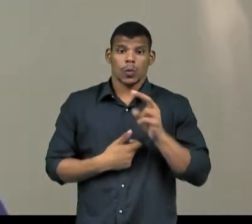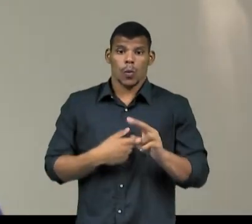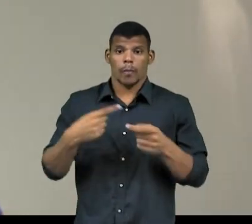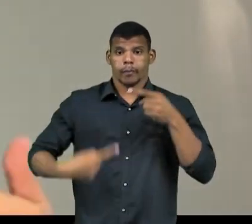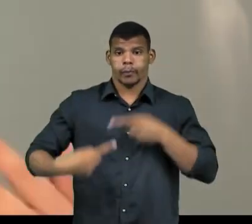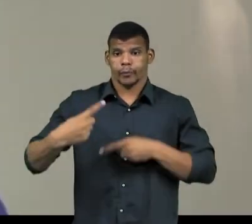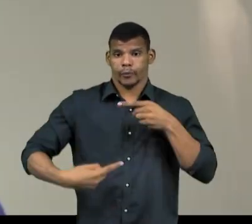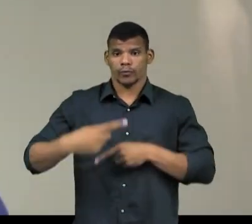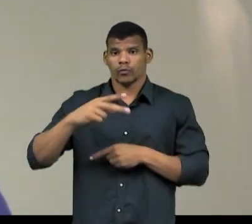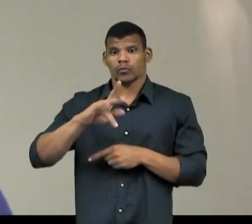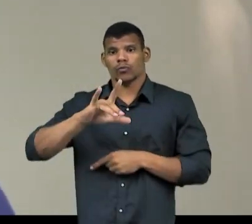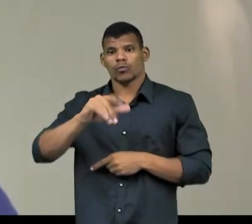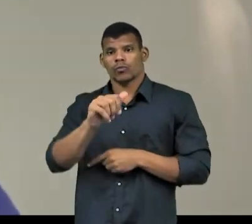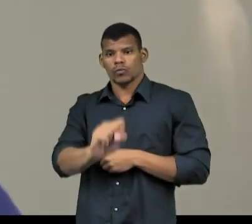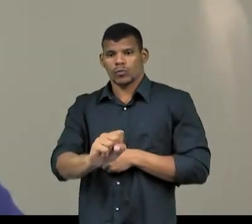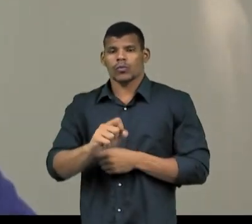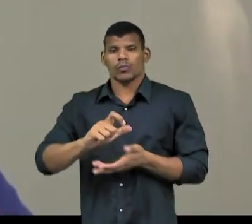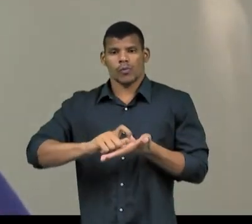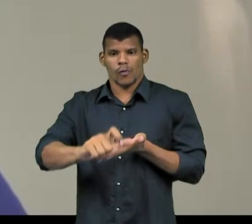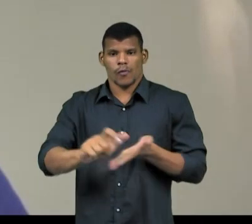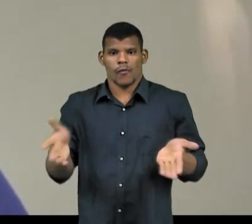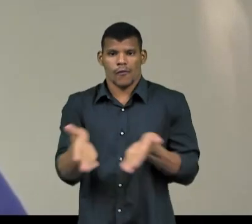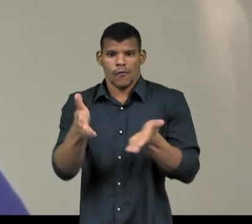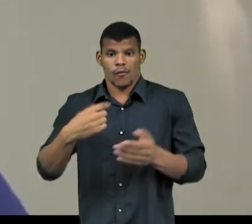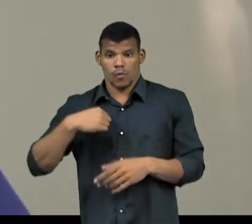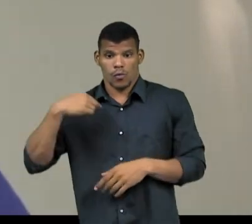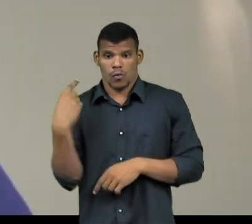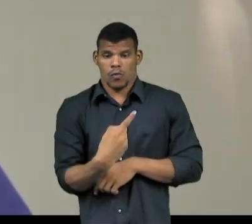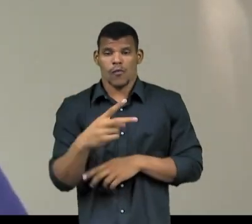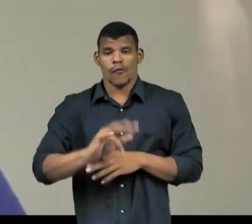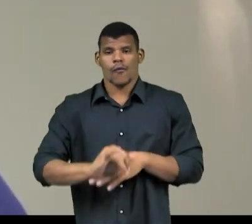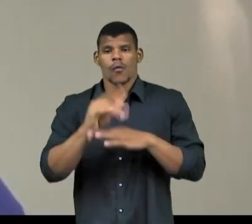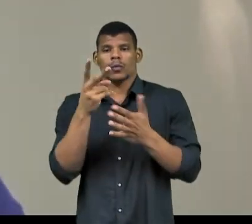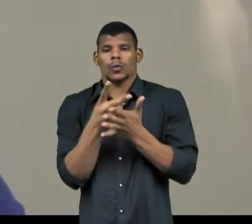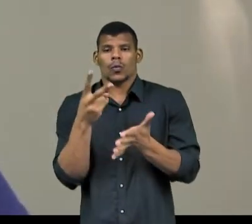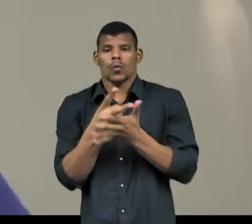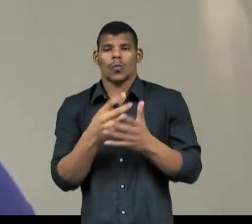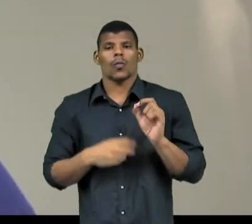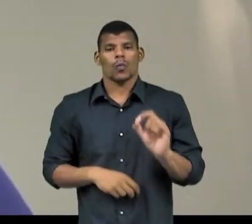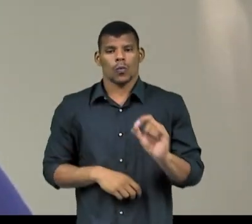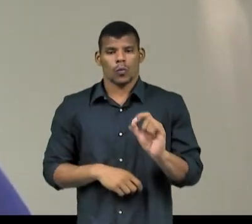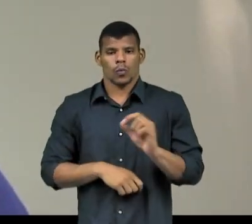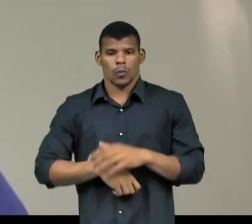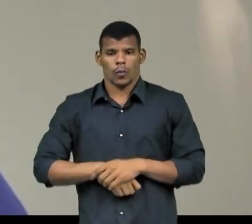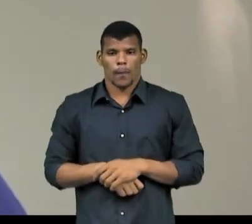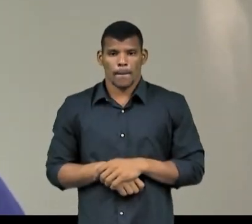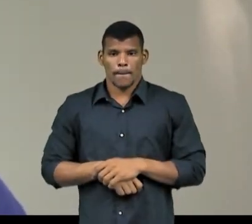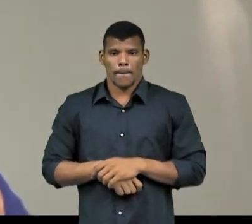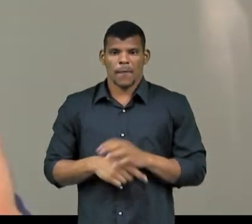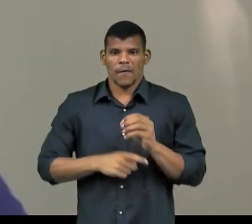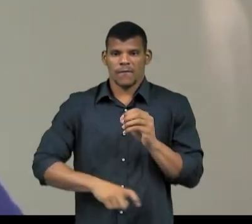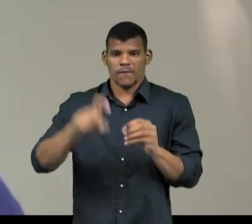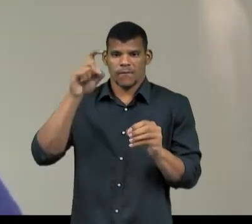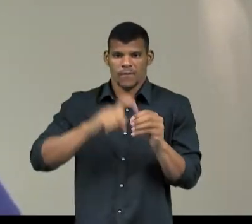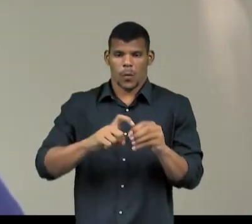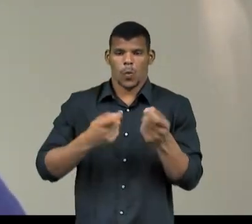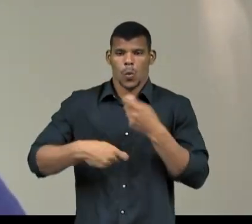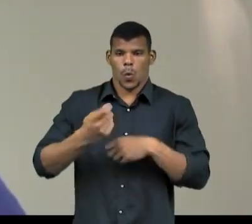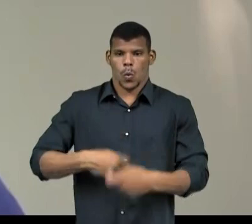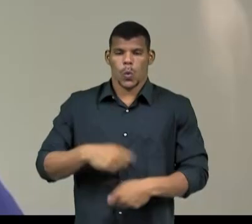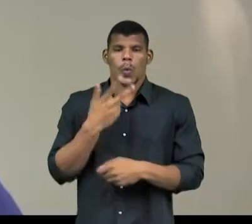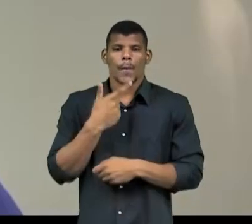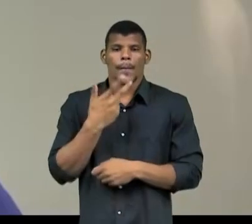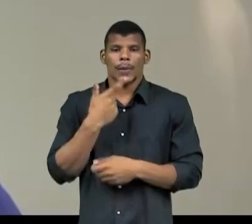de estímulo e de fomento, nós continuaremos com uma curva positiva de retomada da economia cearense e de geração